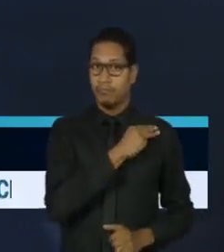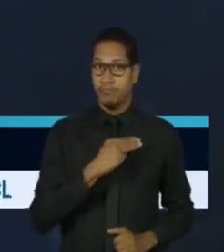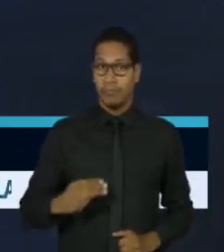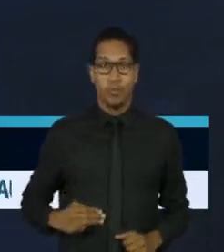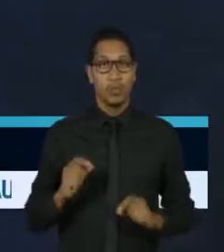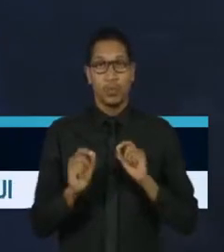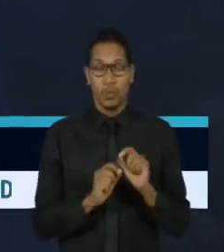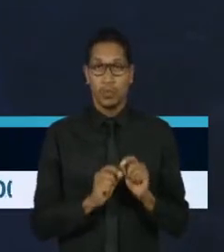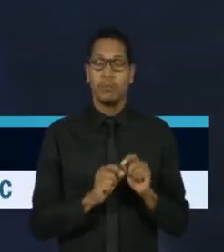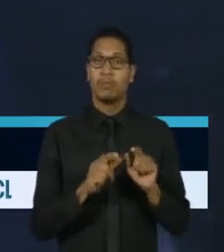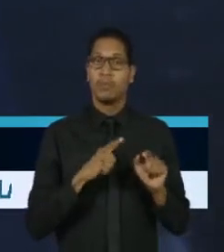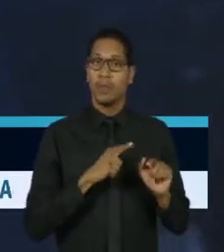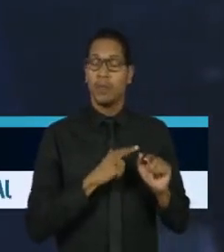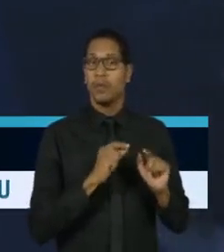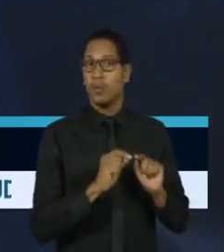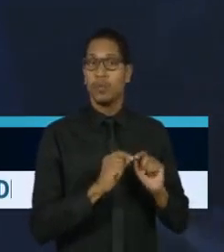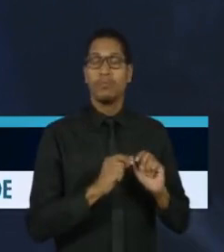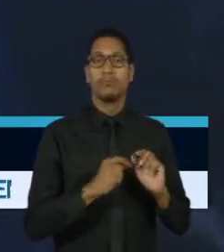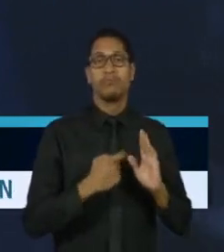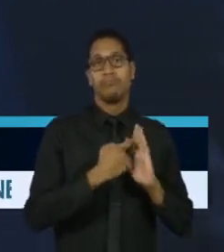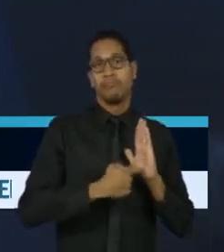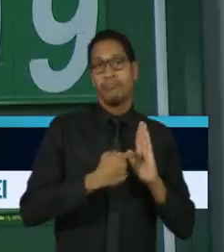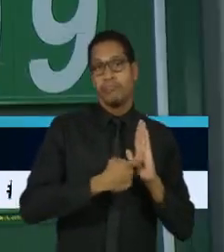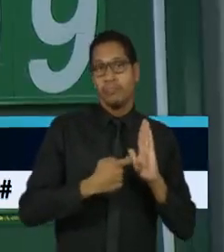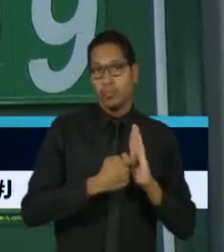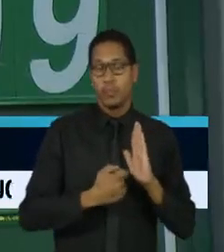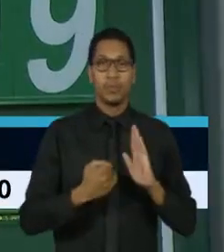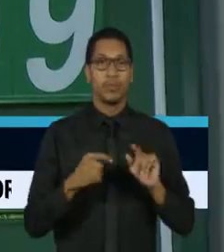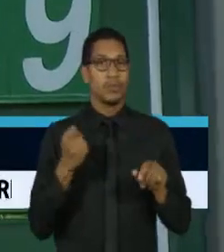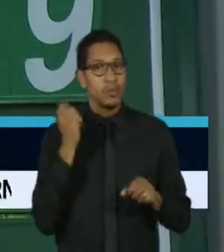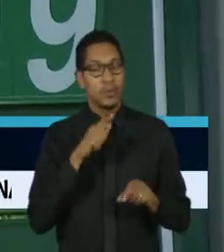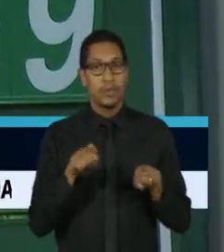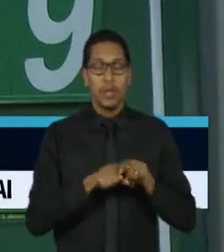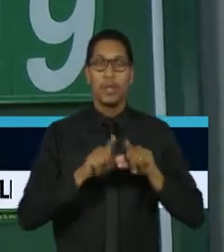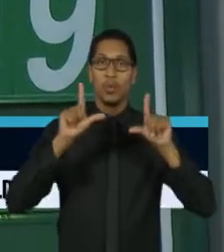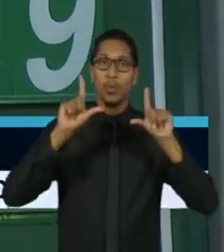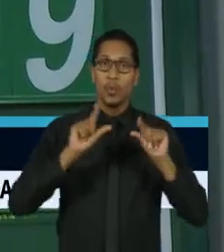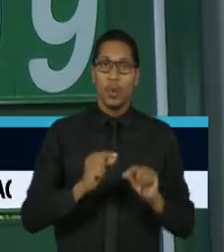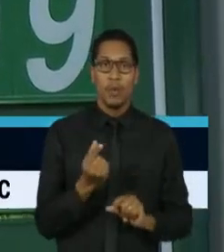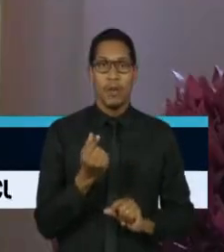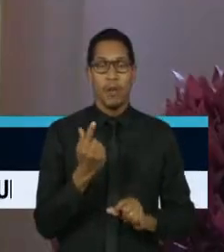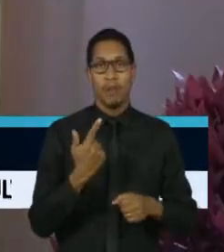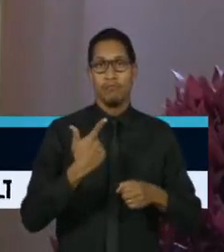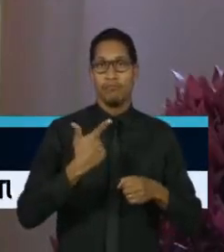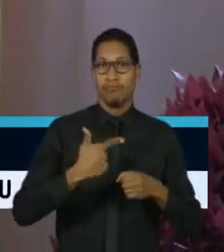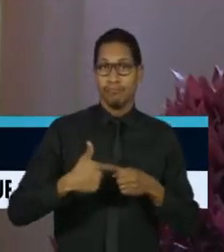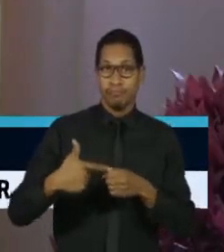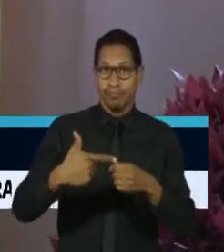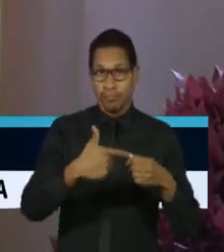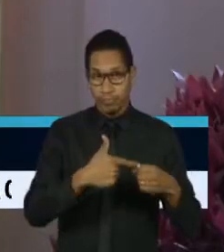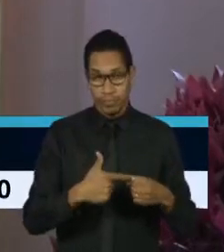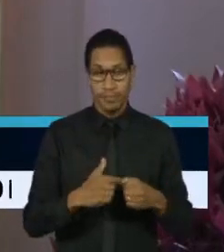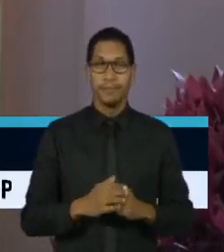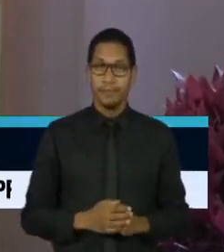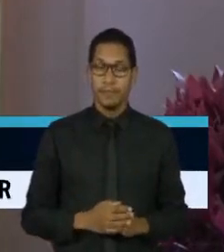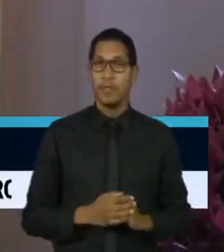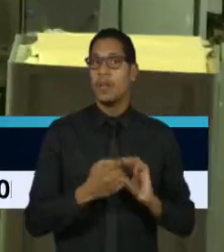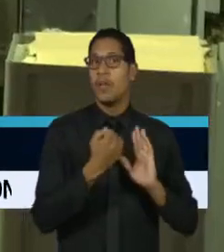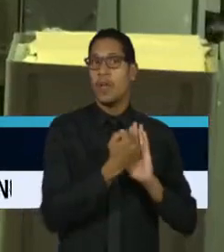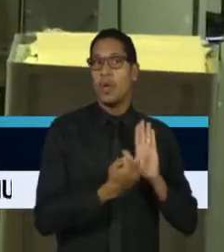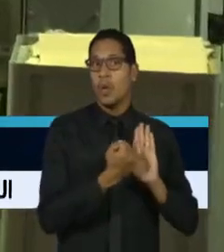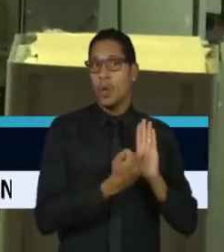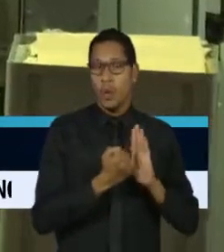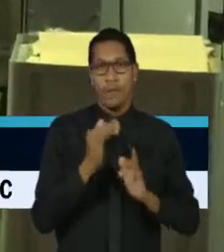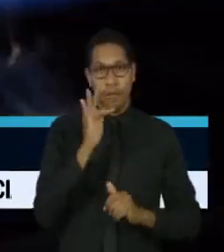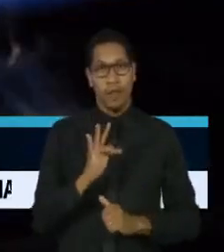de tributos para tentar diminuir o preço dos combustíveis e o objetivo é zerar todos os impostos federais sobre